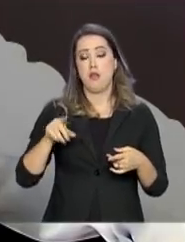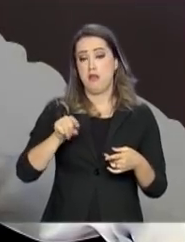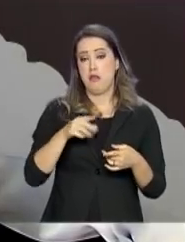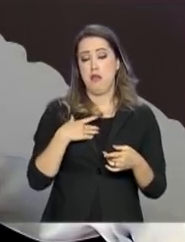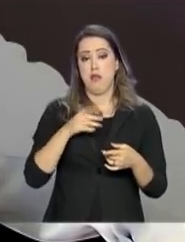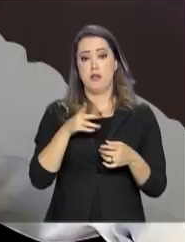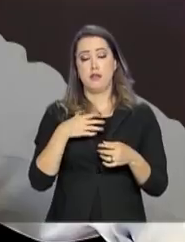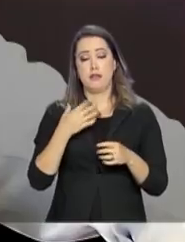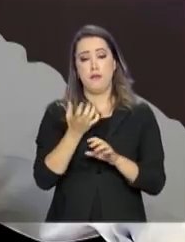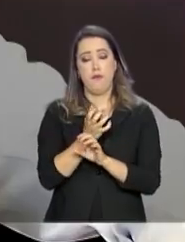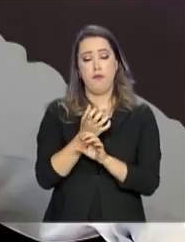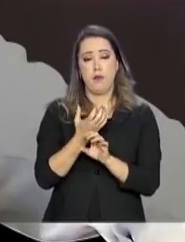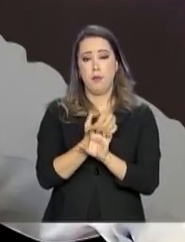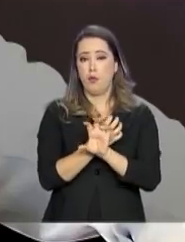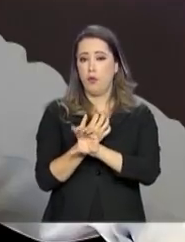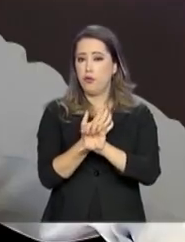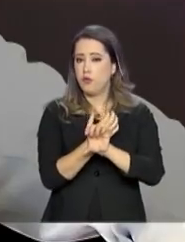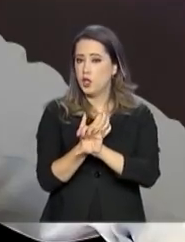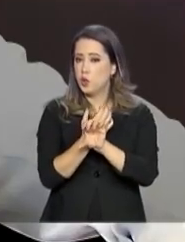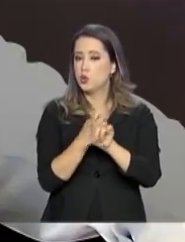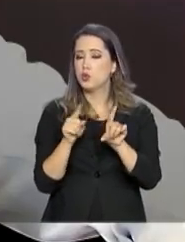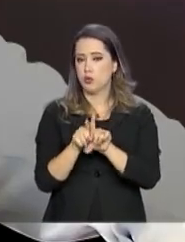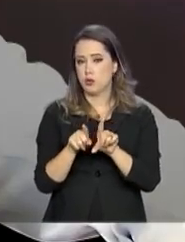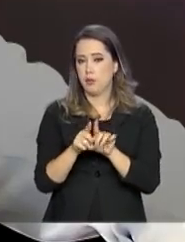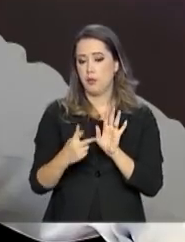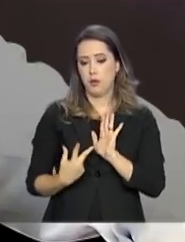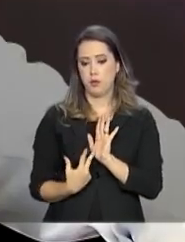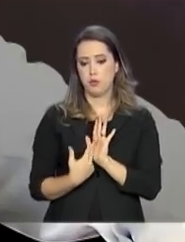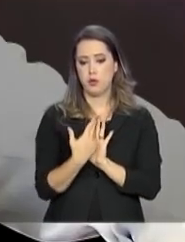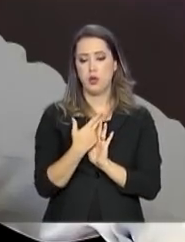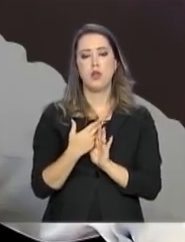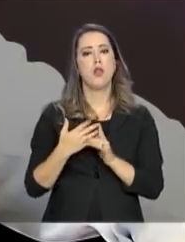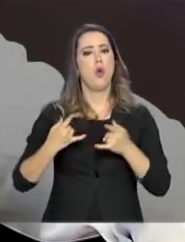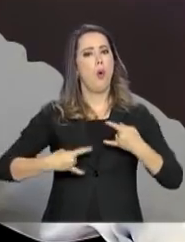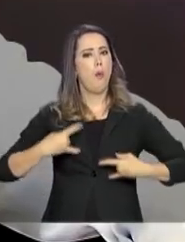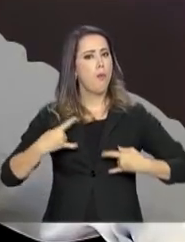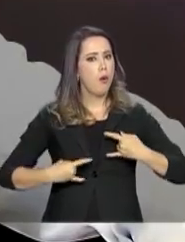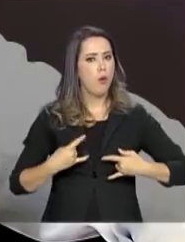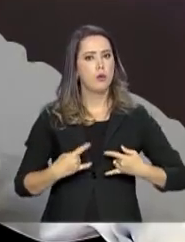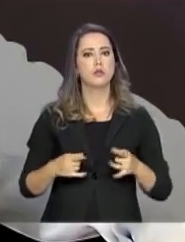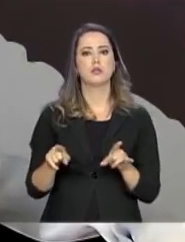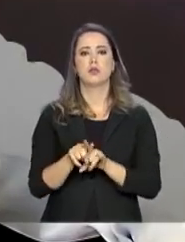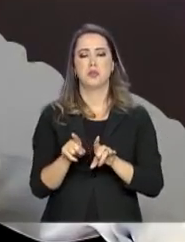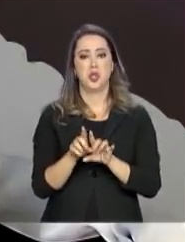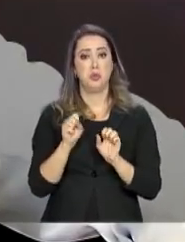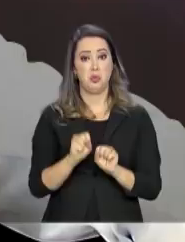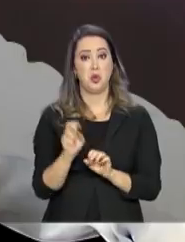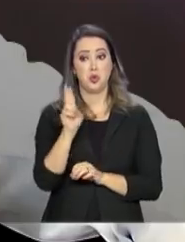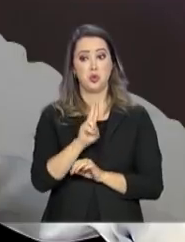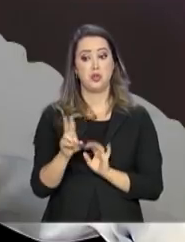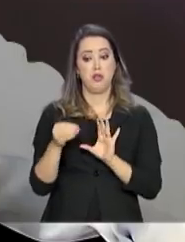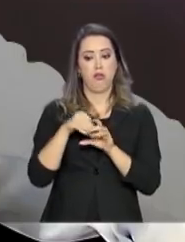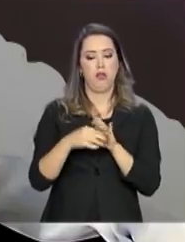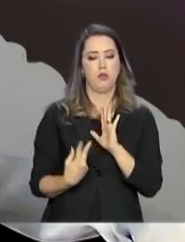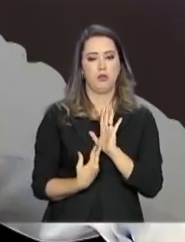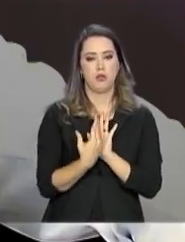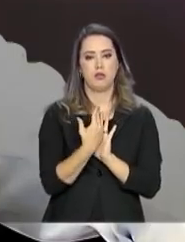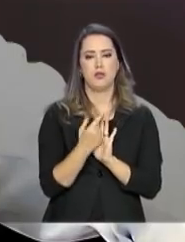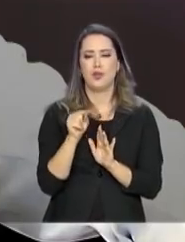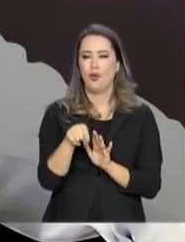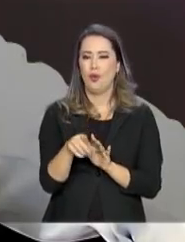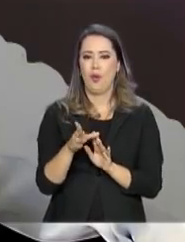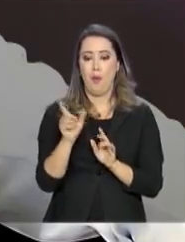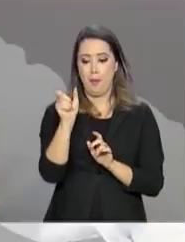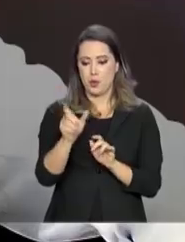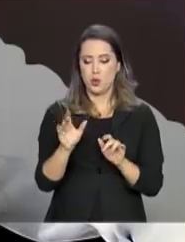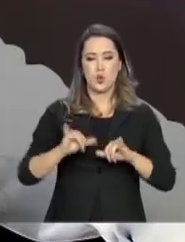também já hoje já existe a cirurgia bariátrica por robótica então são técnicas que a agressão ao paciente